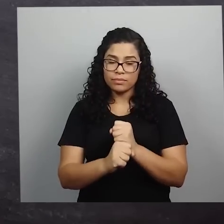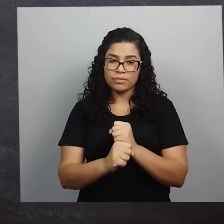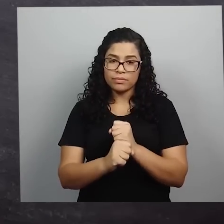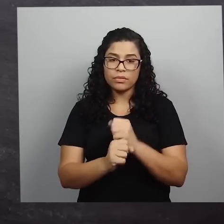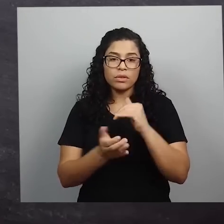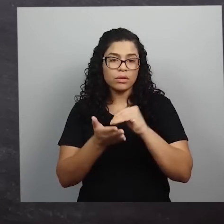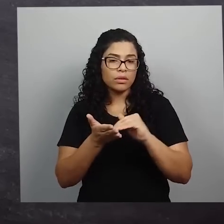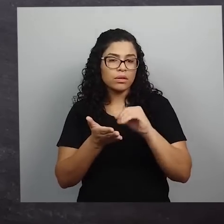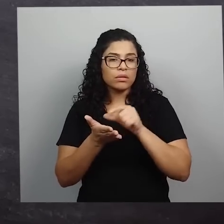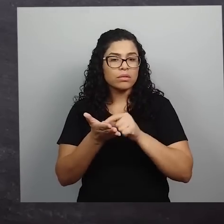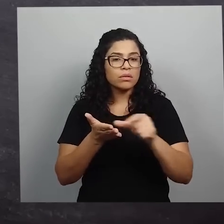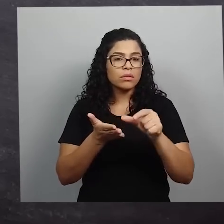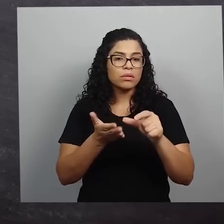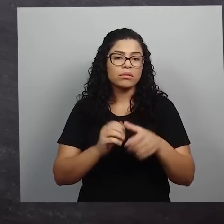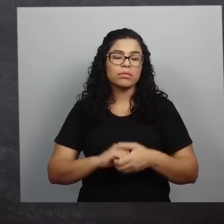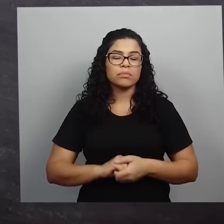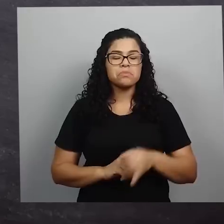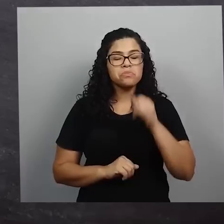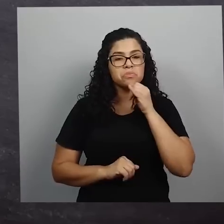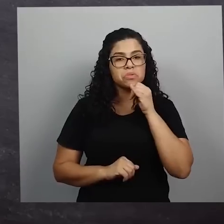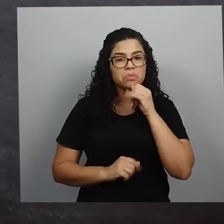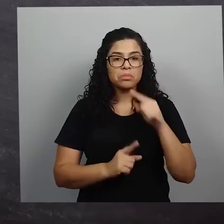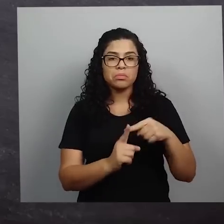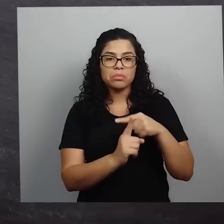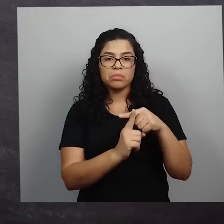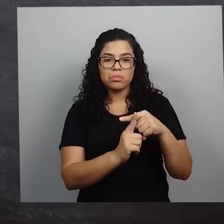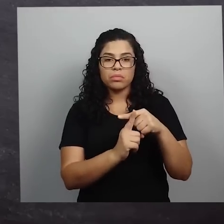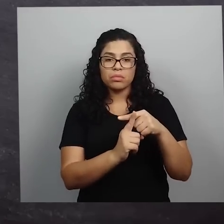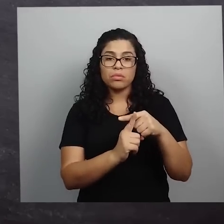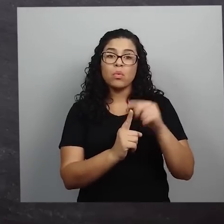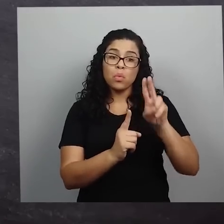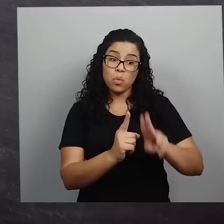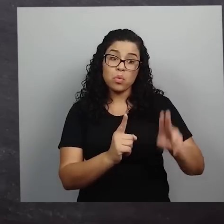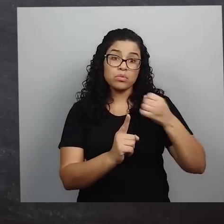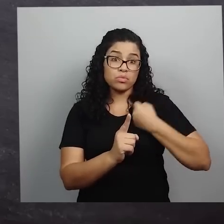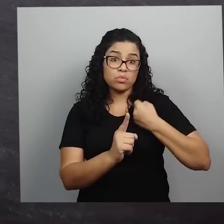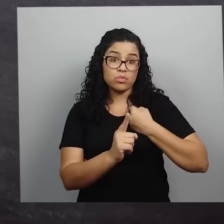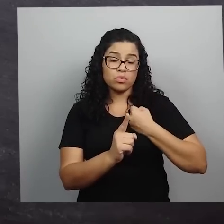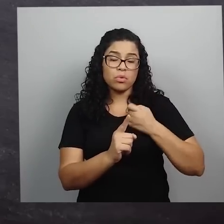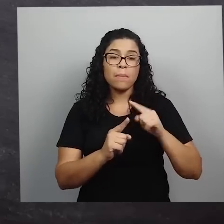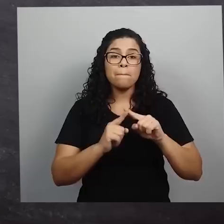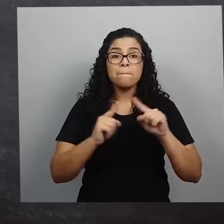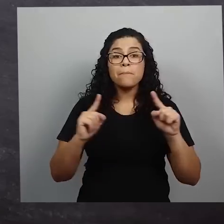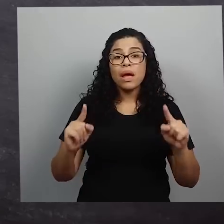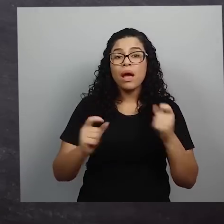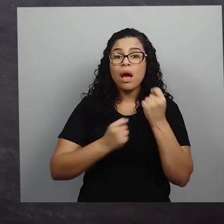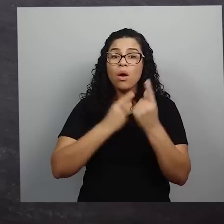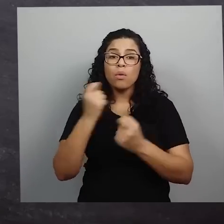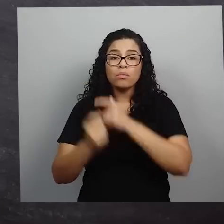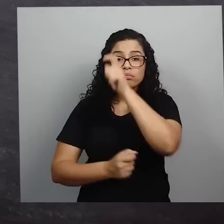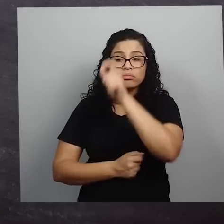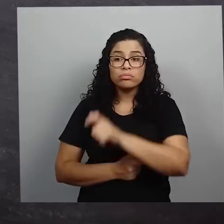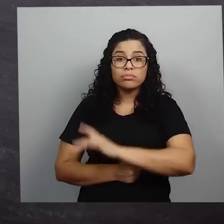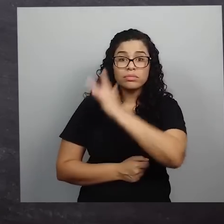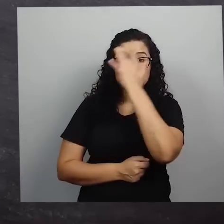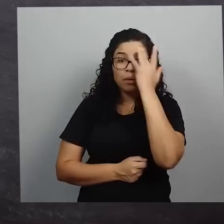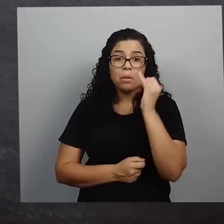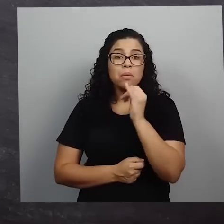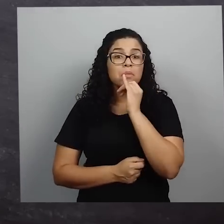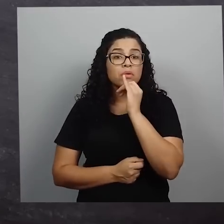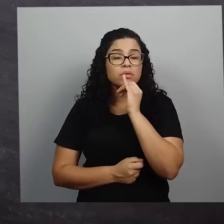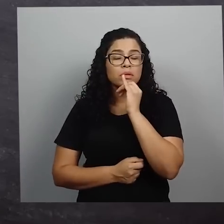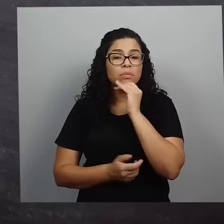positivo, que quer dizer que são usados números positivos lá. Mas uma outra pessoa pode falar assim, meu saldo